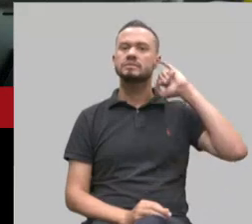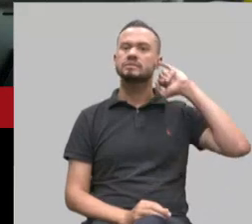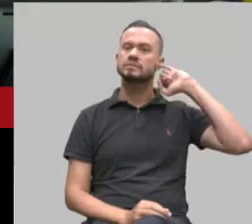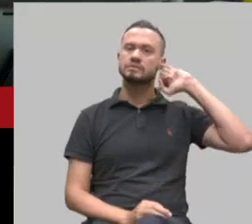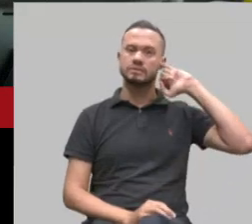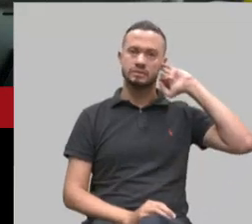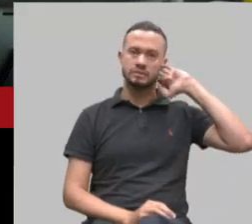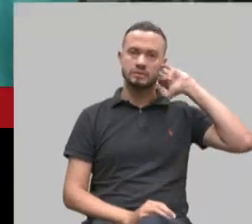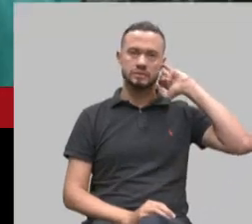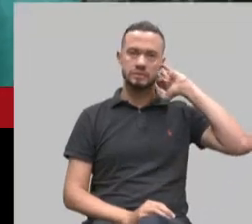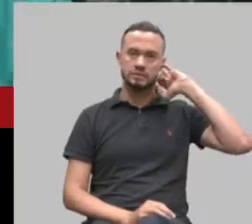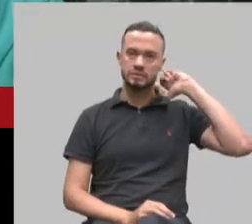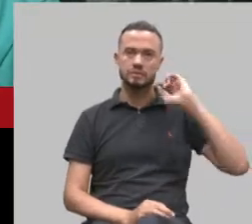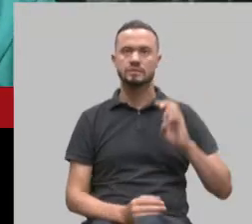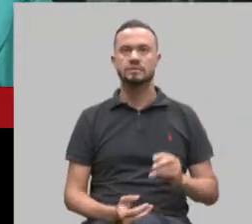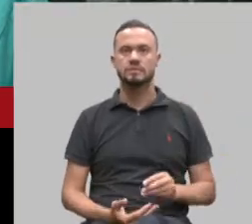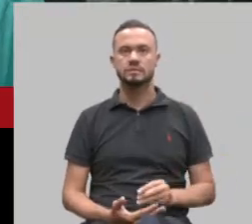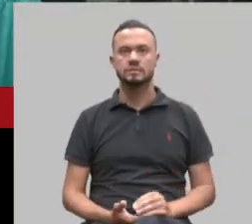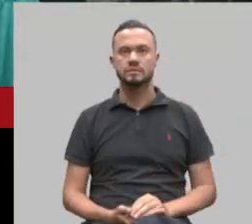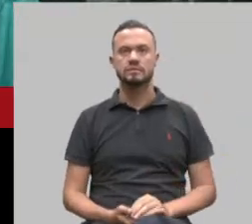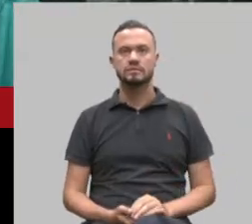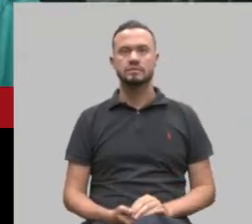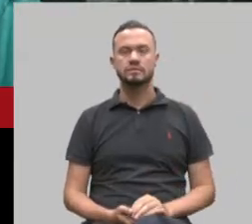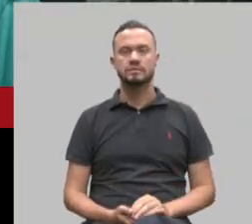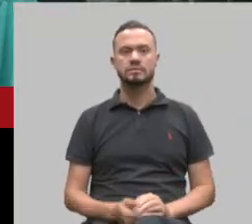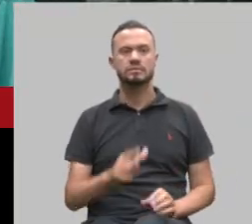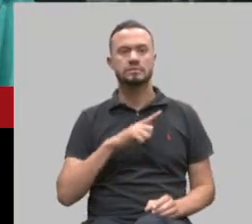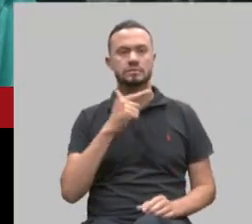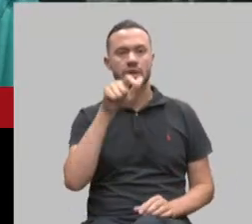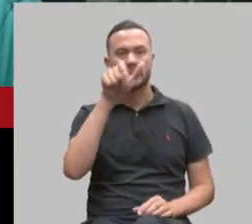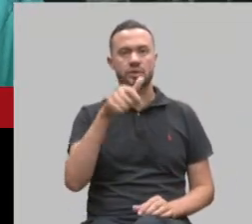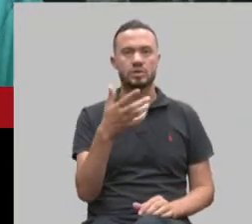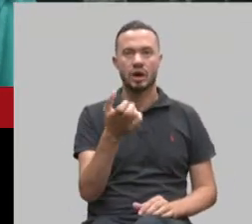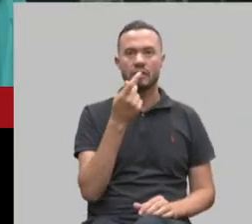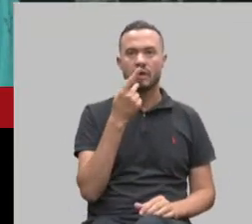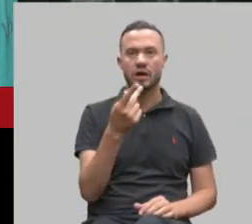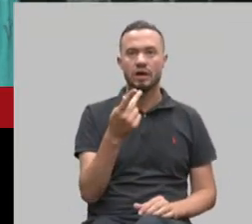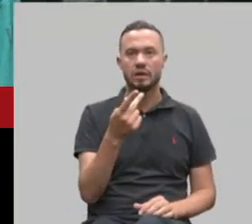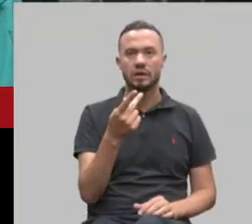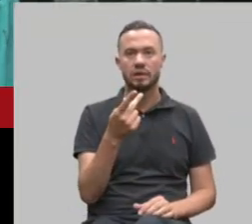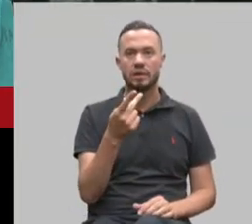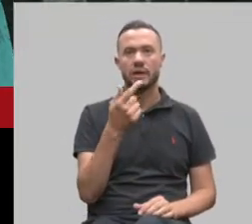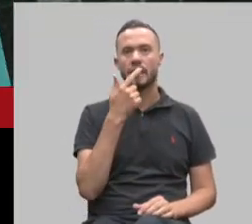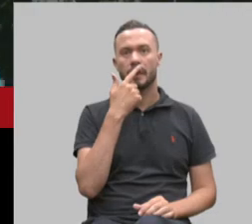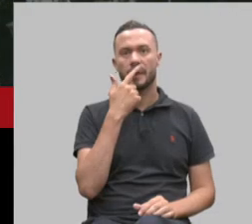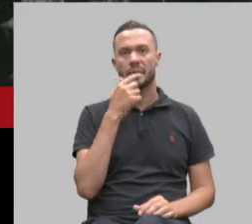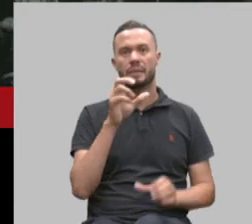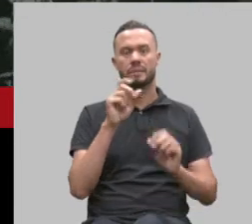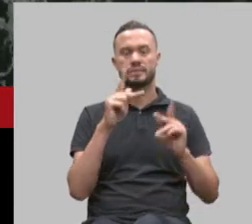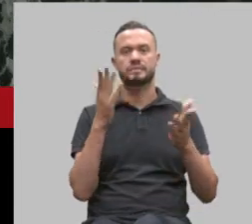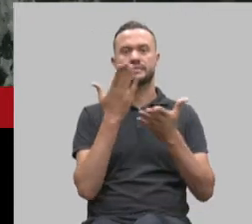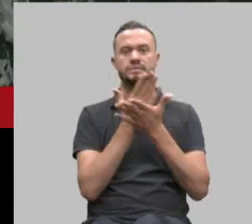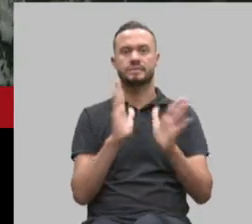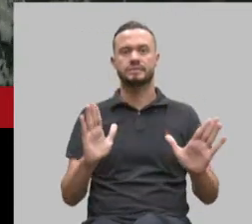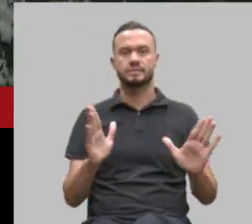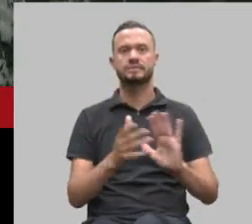obrigado existe mais alguém que deseje falar as discussões estão